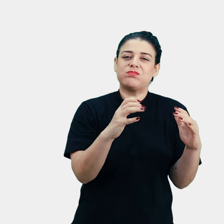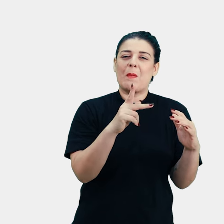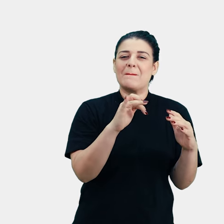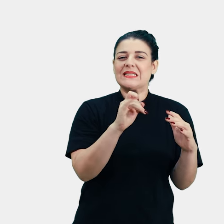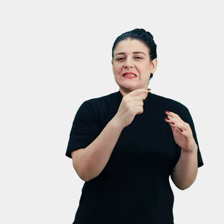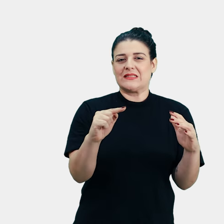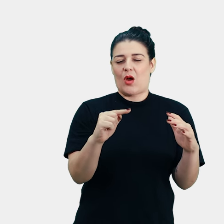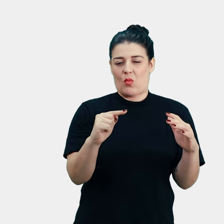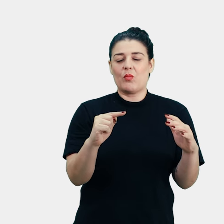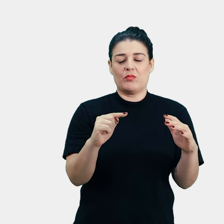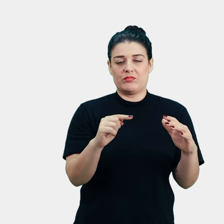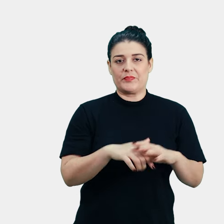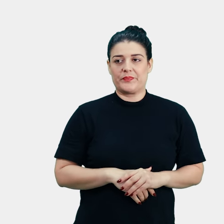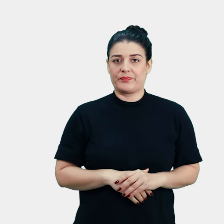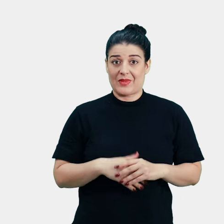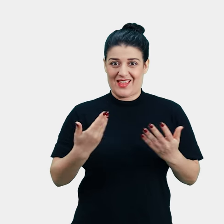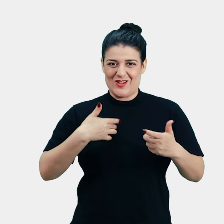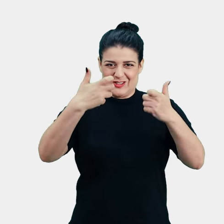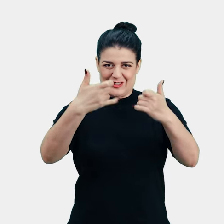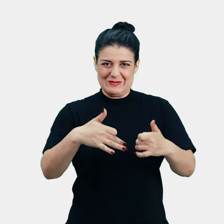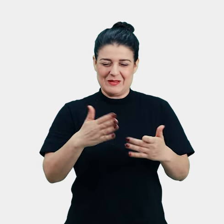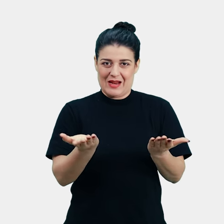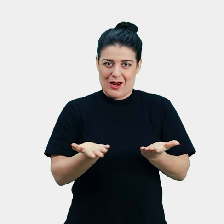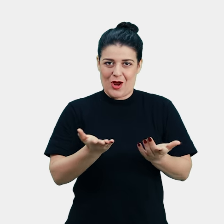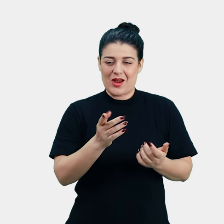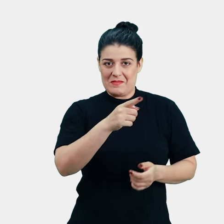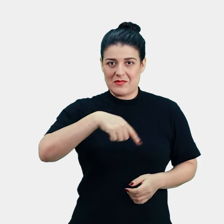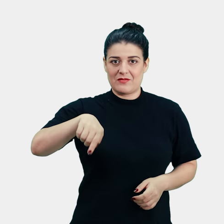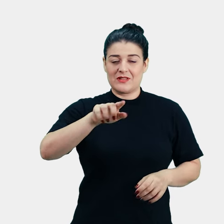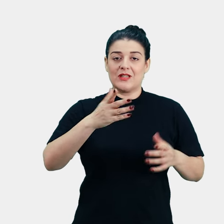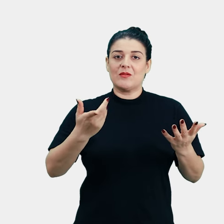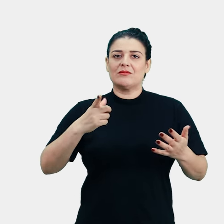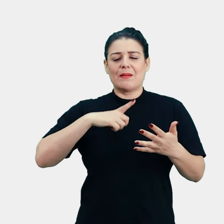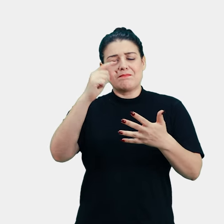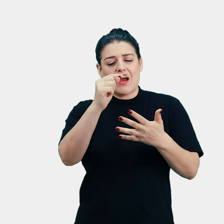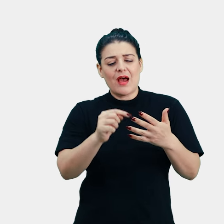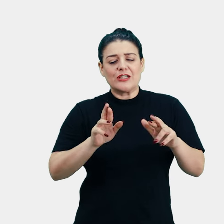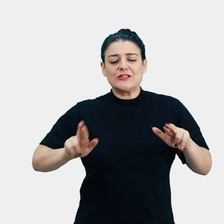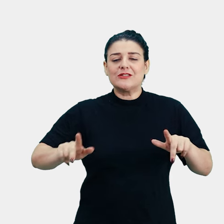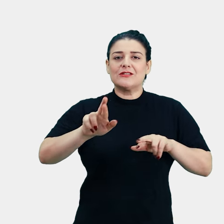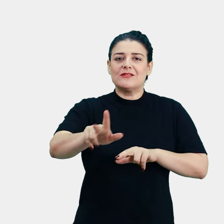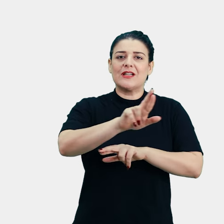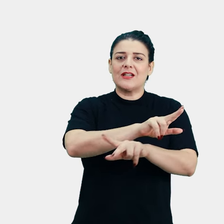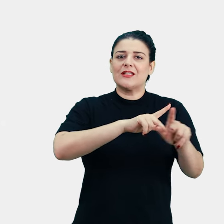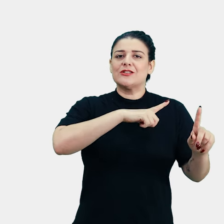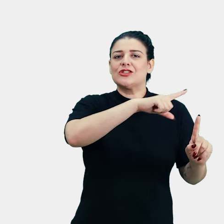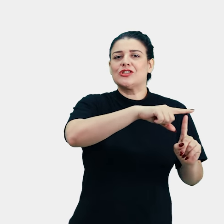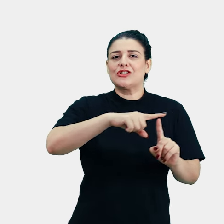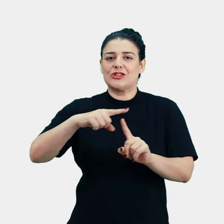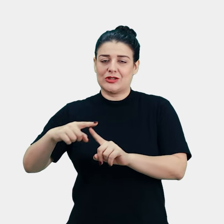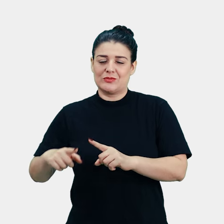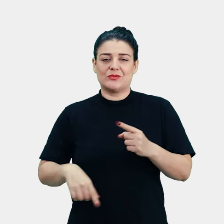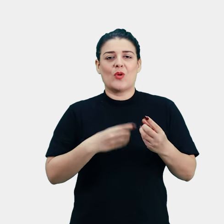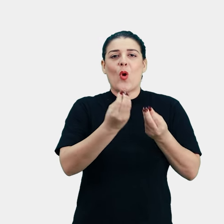tá? Então, aqui eu estou explicando para vocês, pessoal, as diferentes partes de um espectrômetro de massas. Então, eu